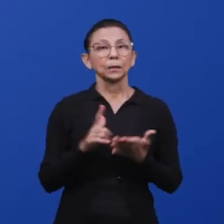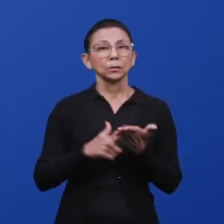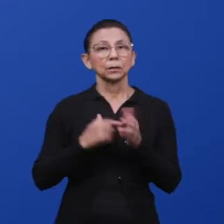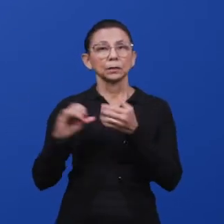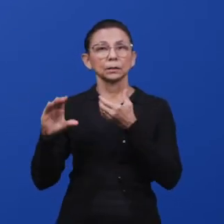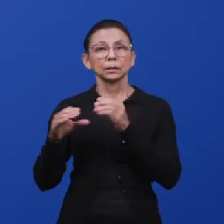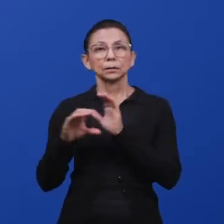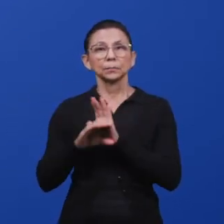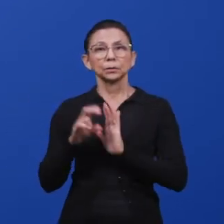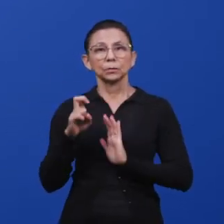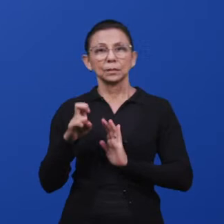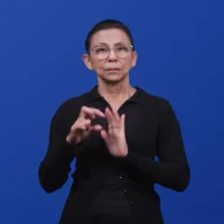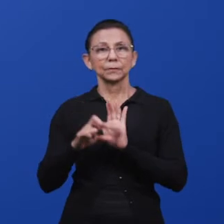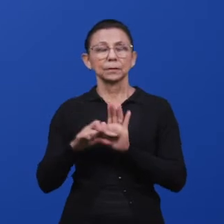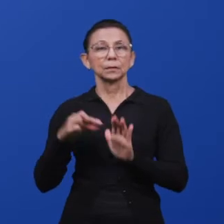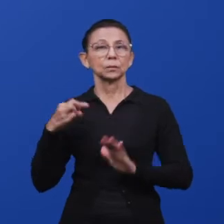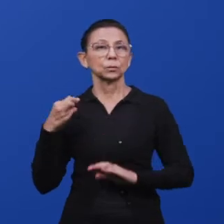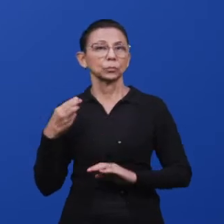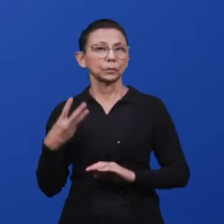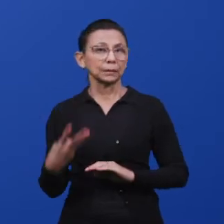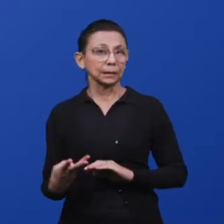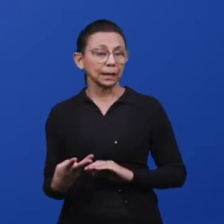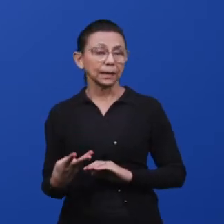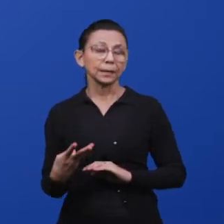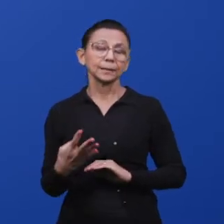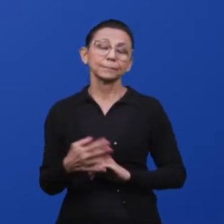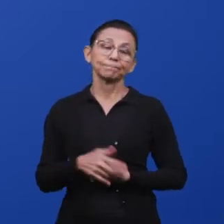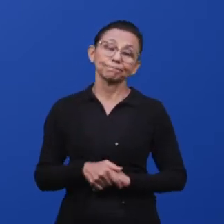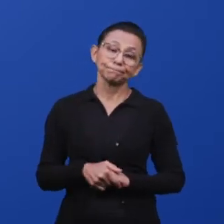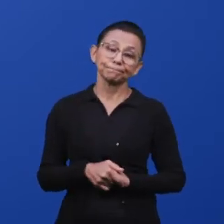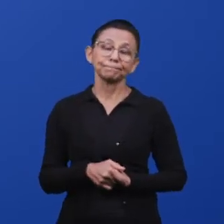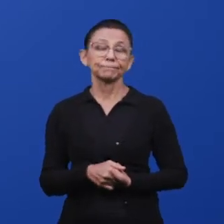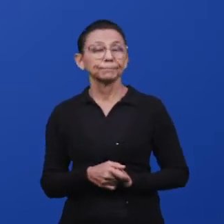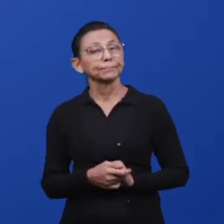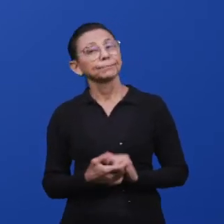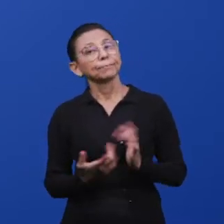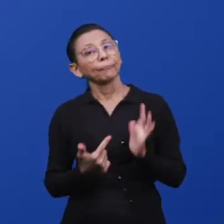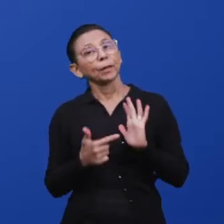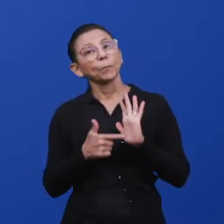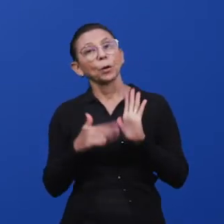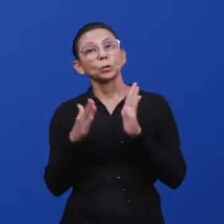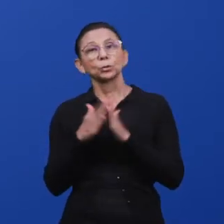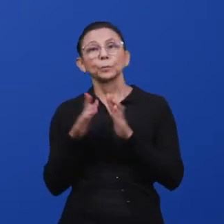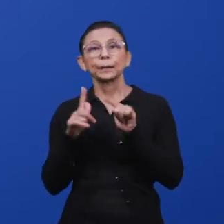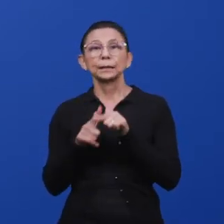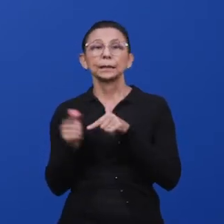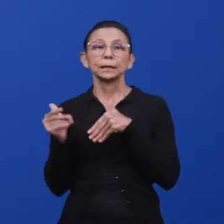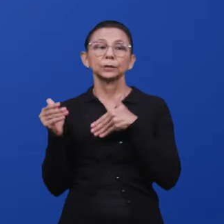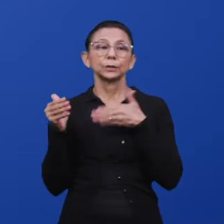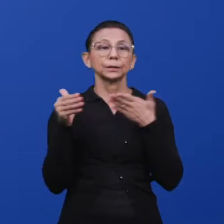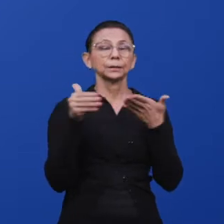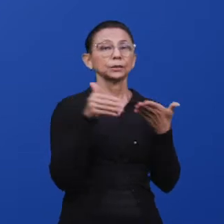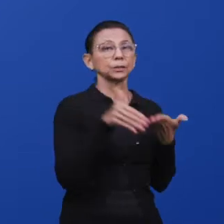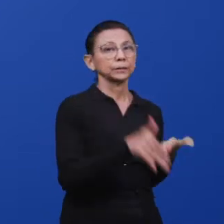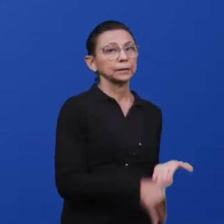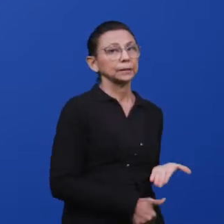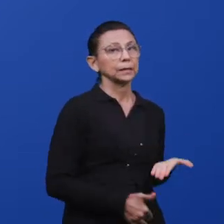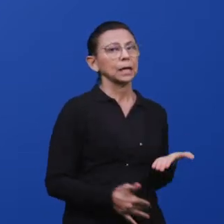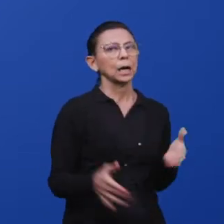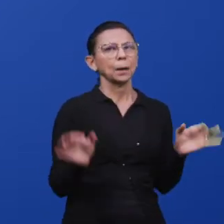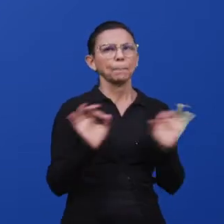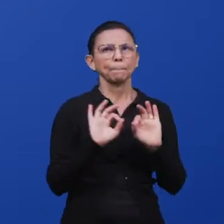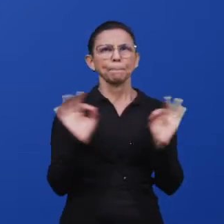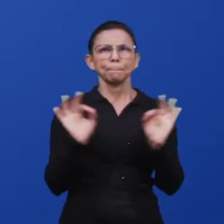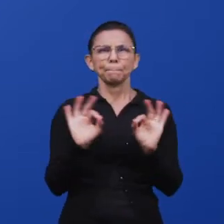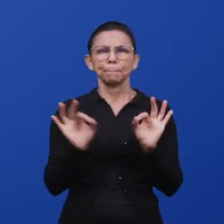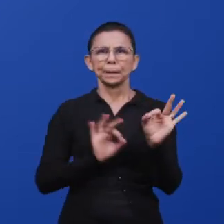5:3, há um relato de uma igreja que não cumpriu a orientação para a saída, estando despida da verdade e do testemunho